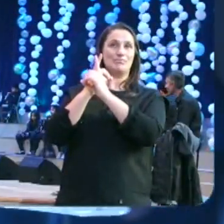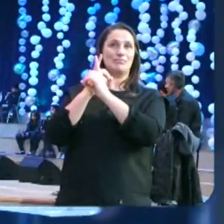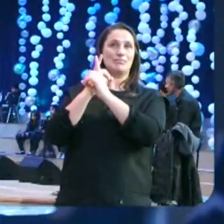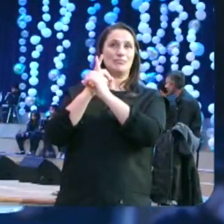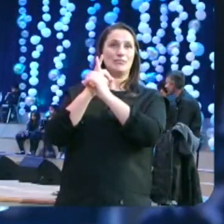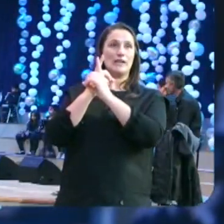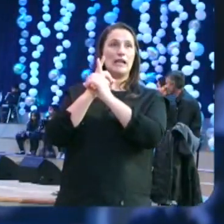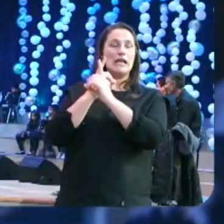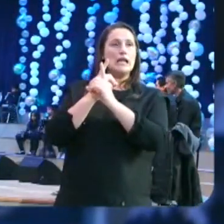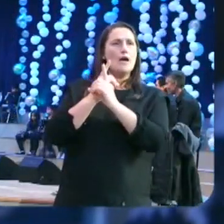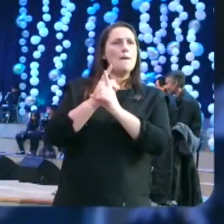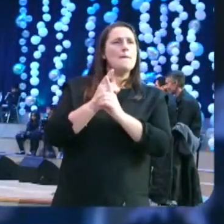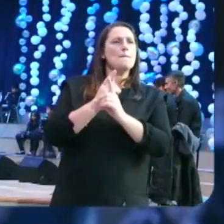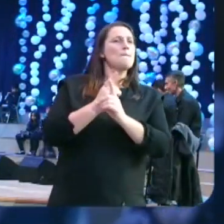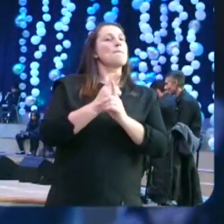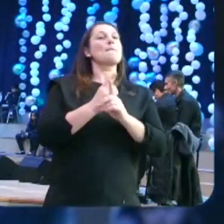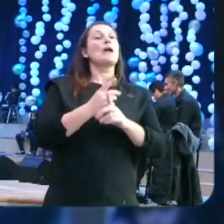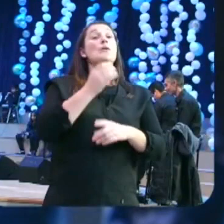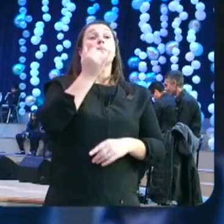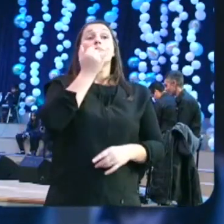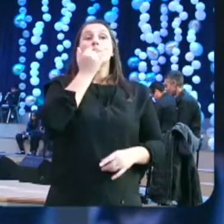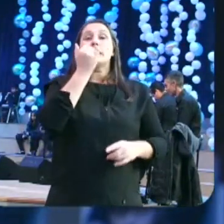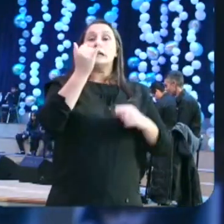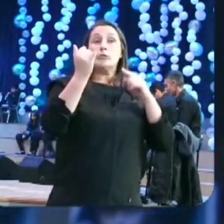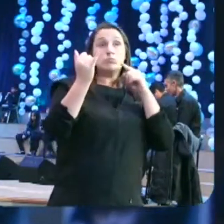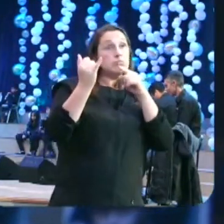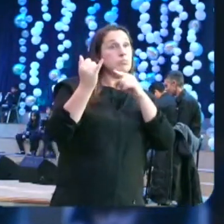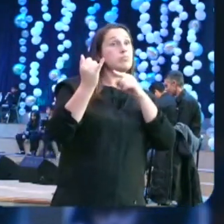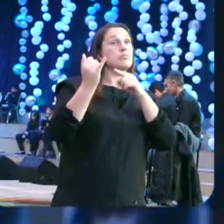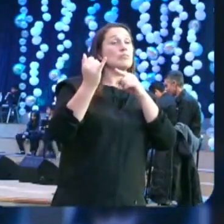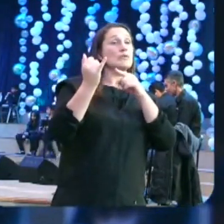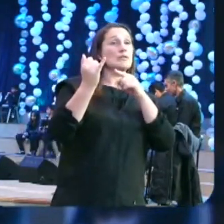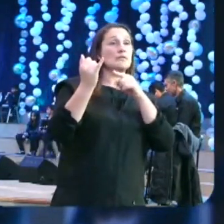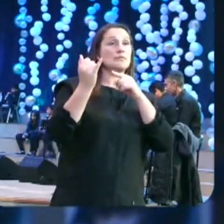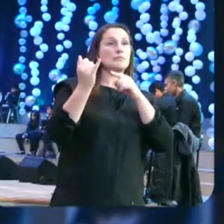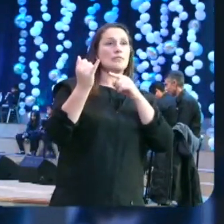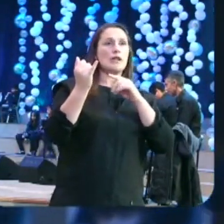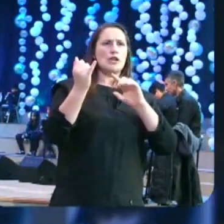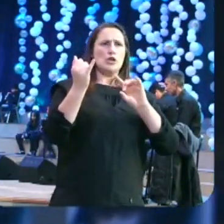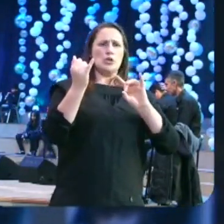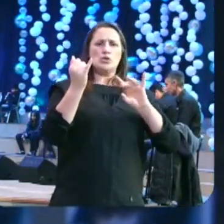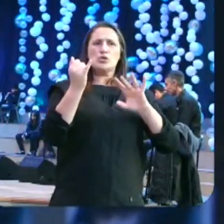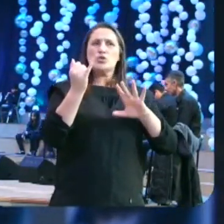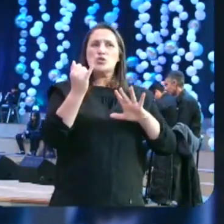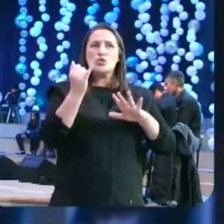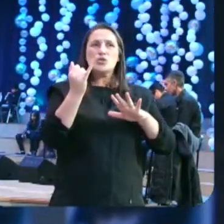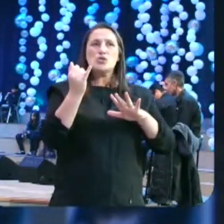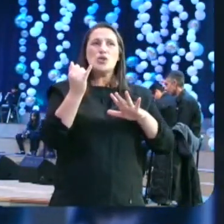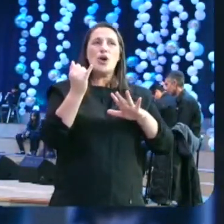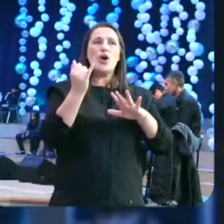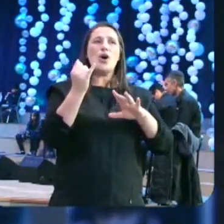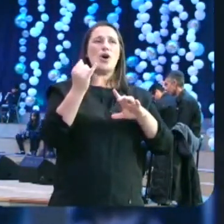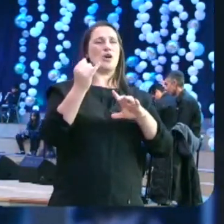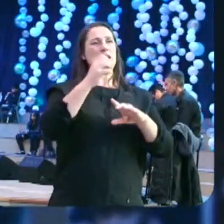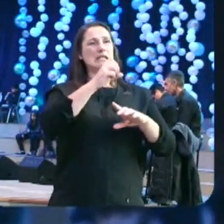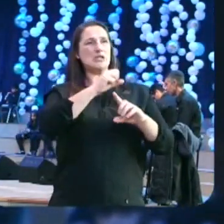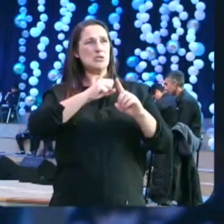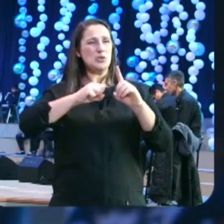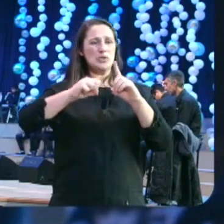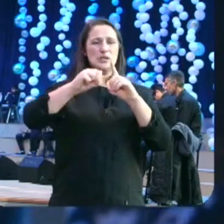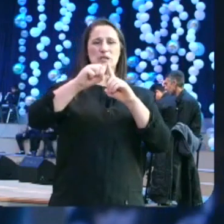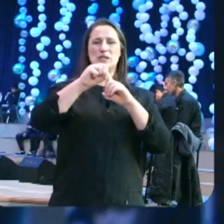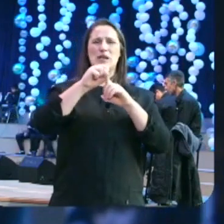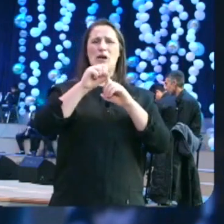que o perdão e esse trabalho de restauração não visava apenas a estrutura social, mas visava